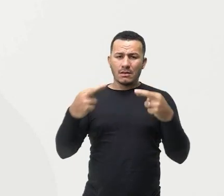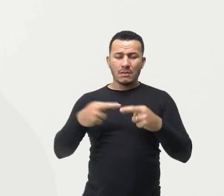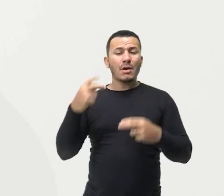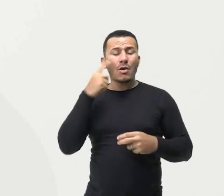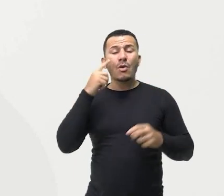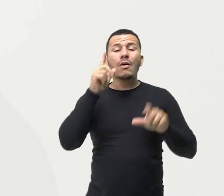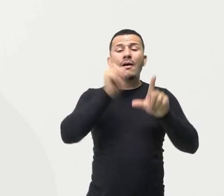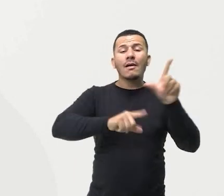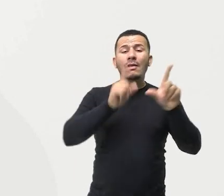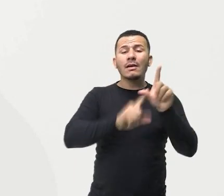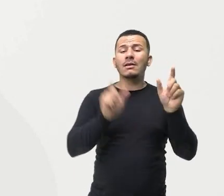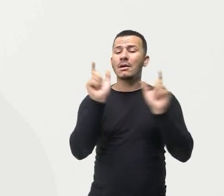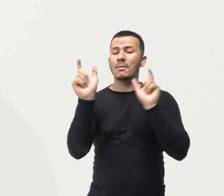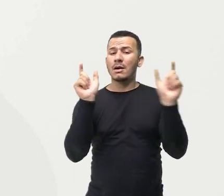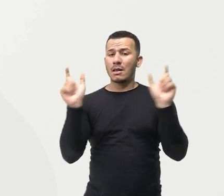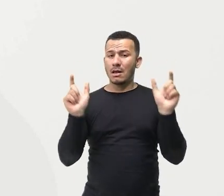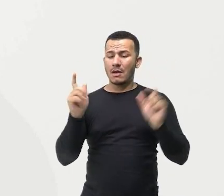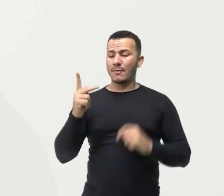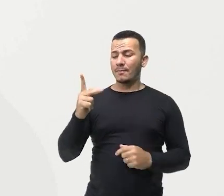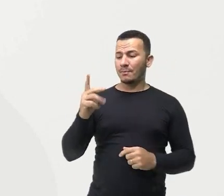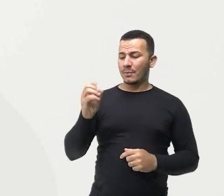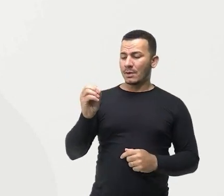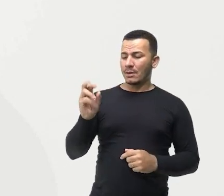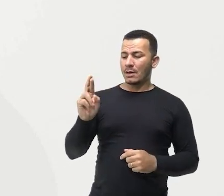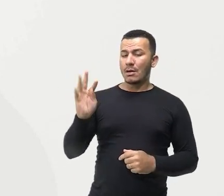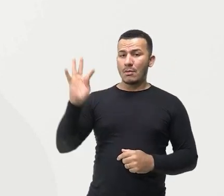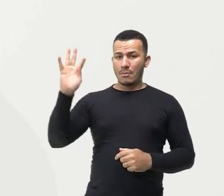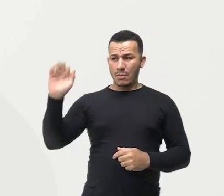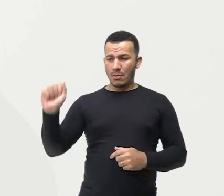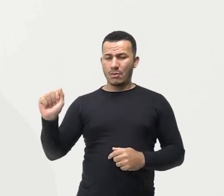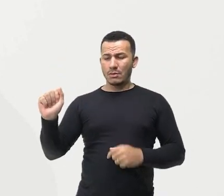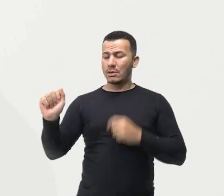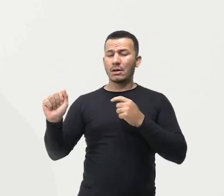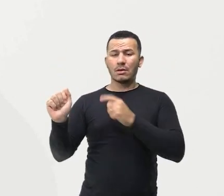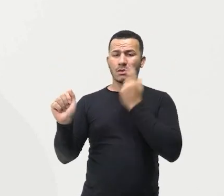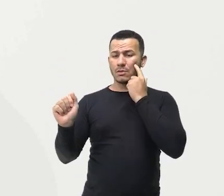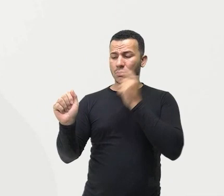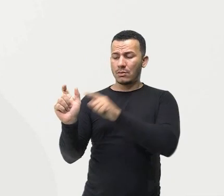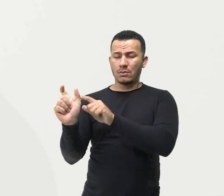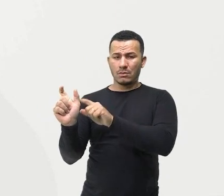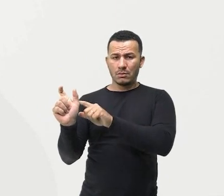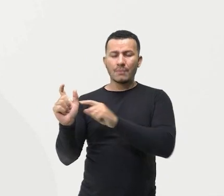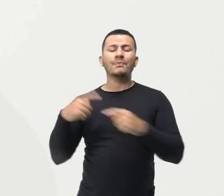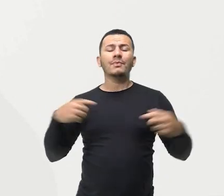terminação. Importa e porta, mais uma vez aqui.